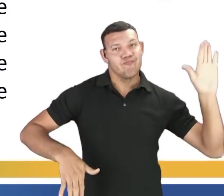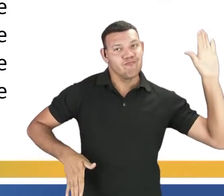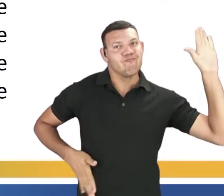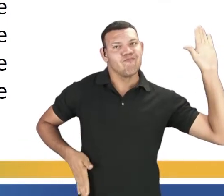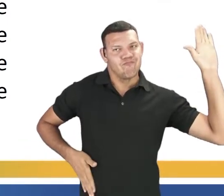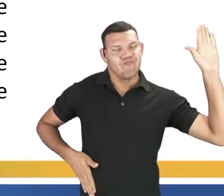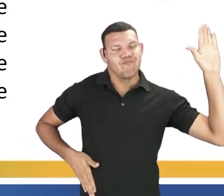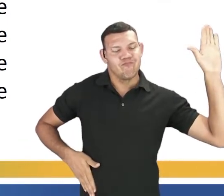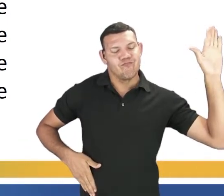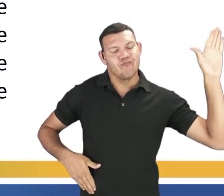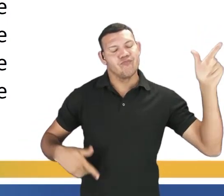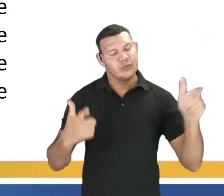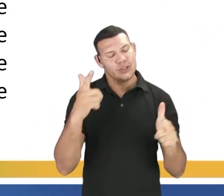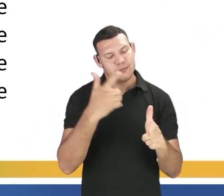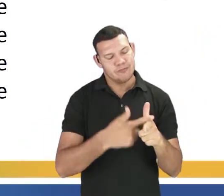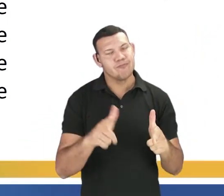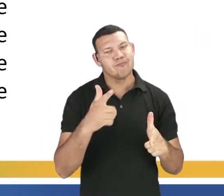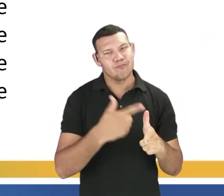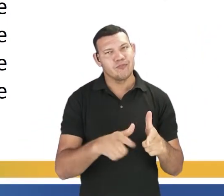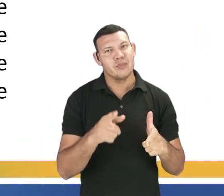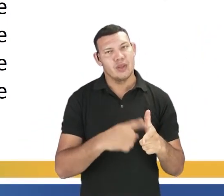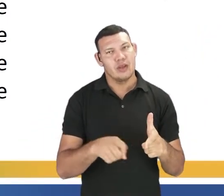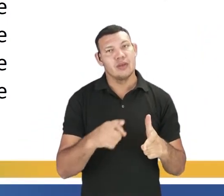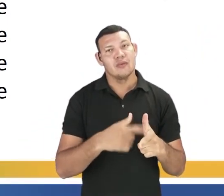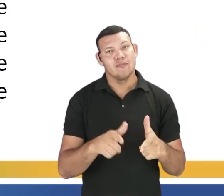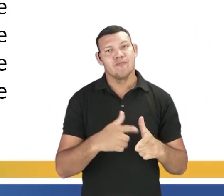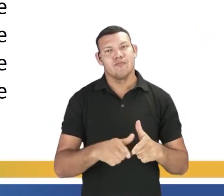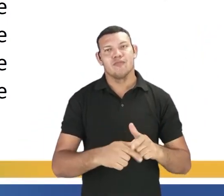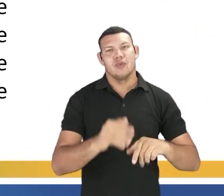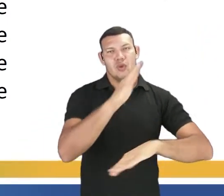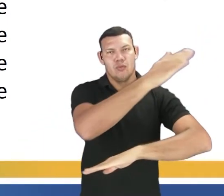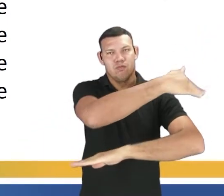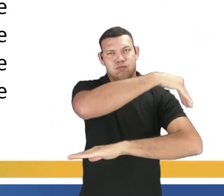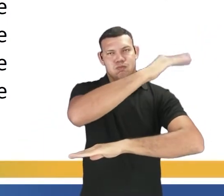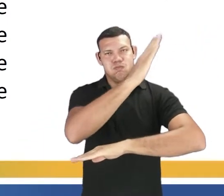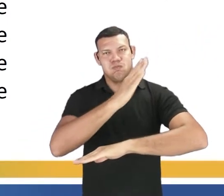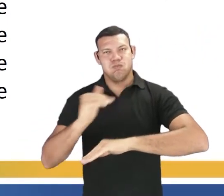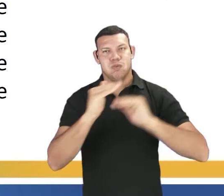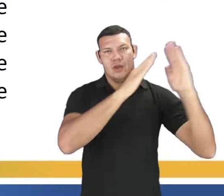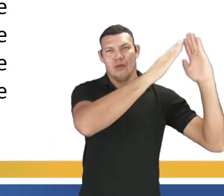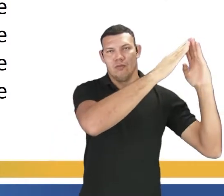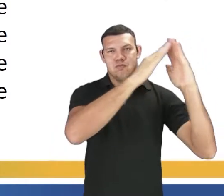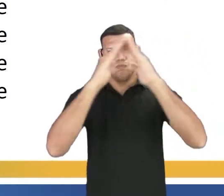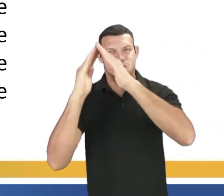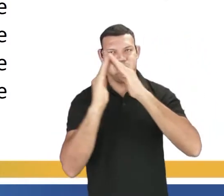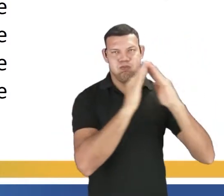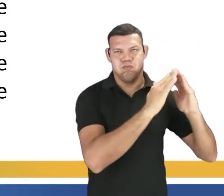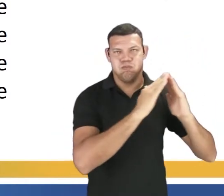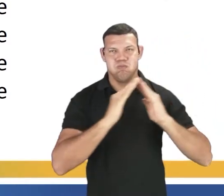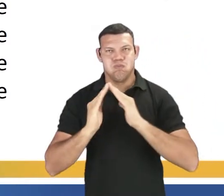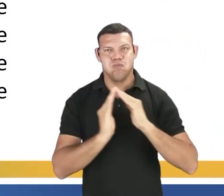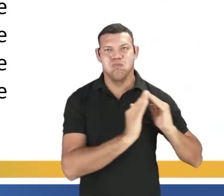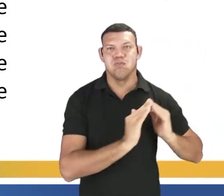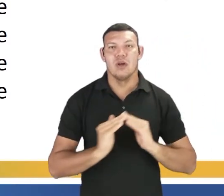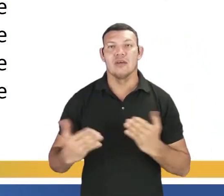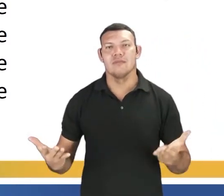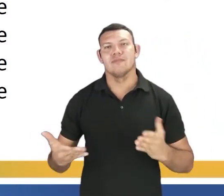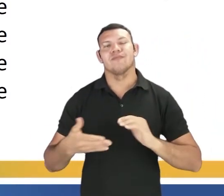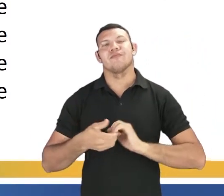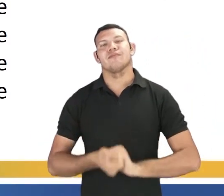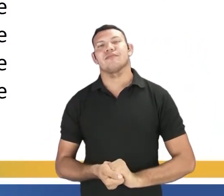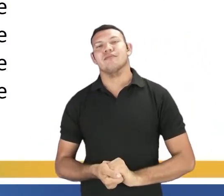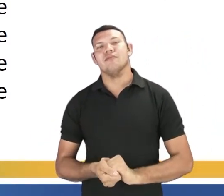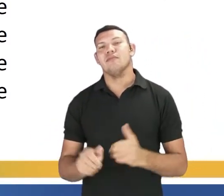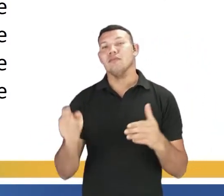Então, isso aí nós temos mais um problema, que é o crescimento de favela, o crescimento de bairros periféricos, Tudo ocasionado pelo êxodo rural.